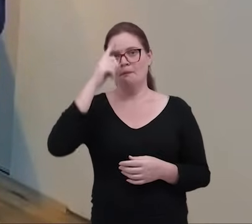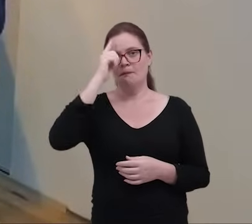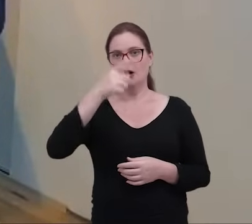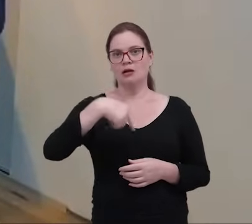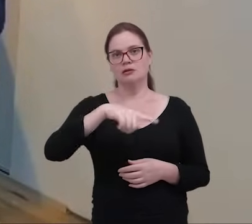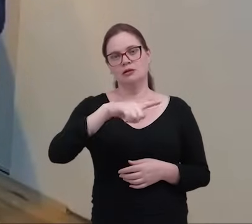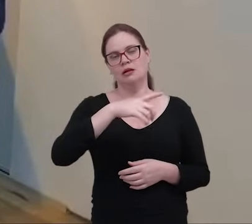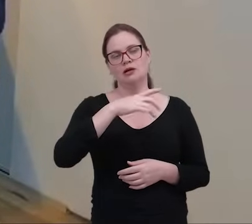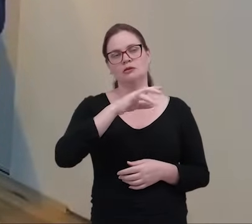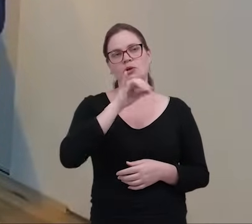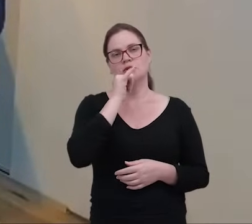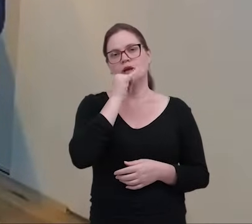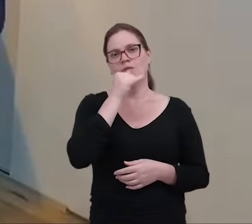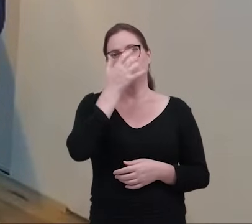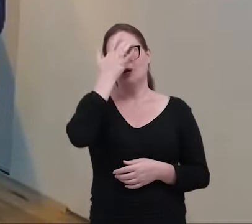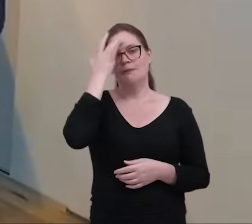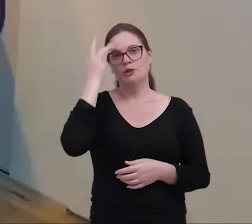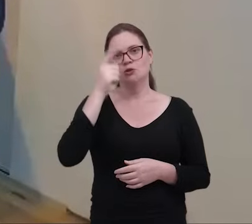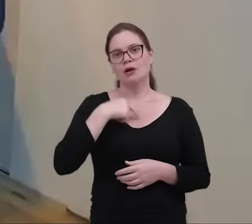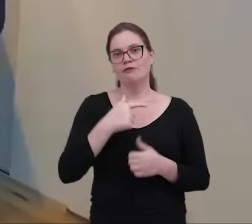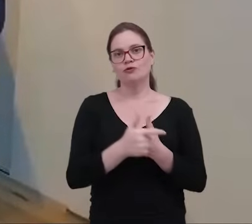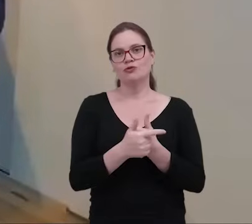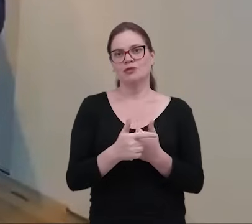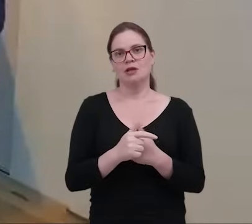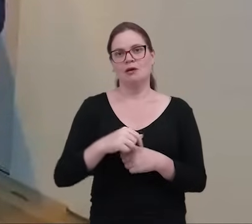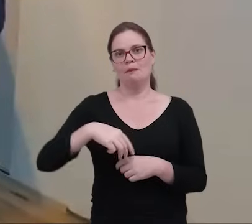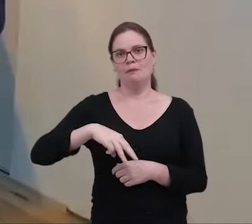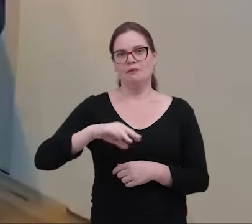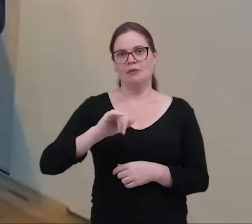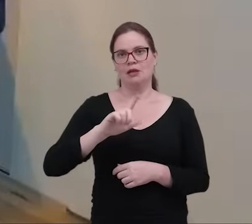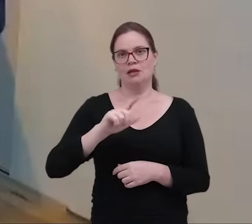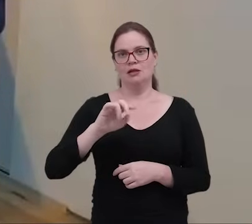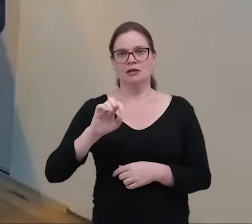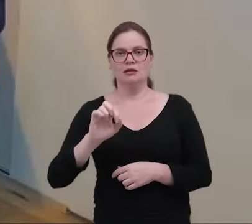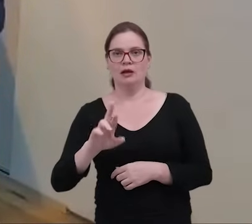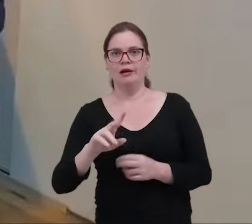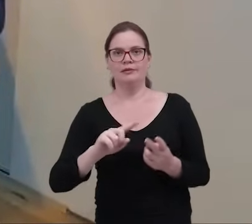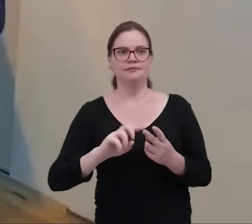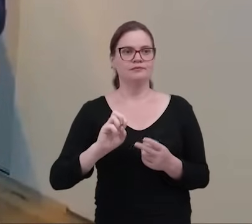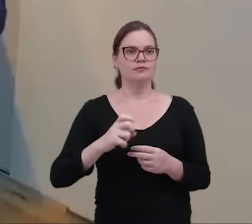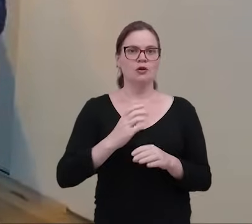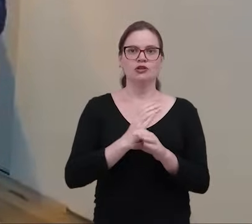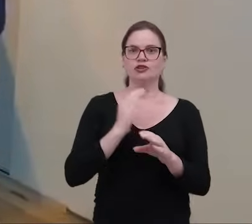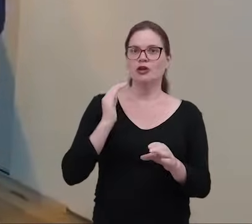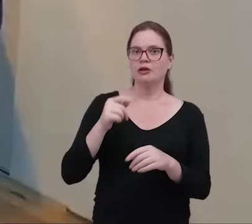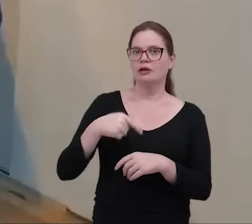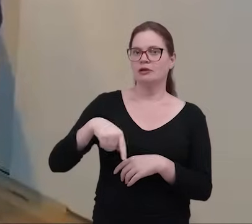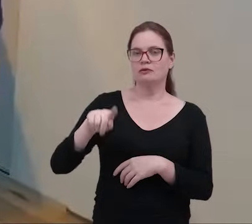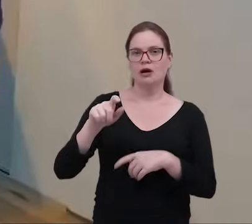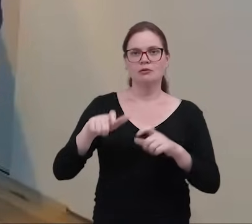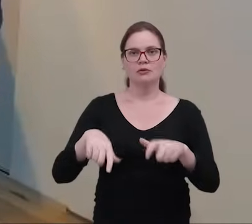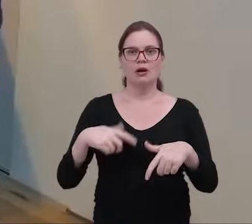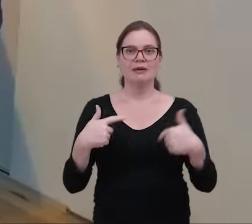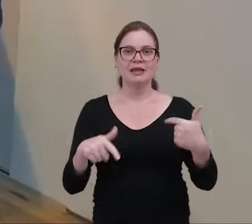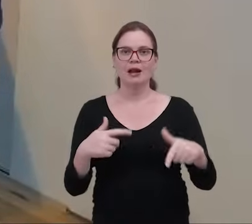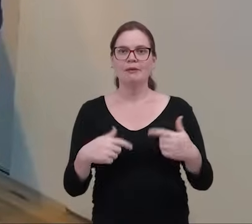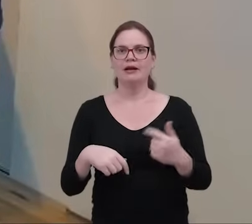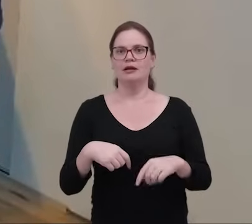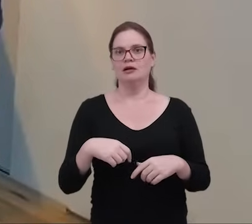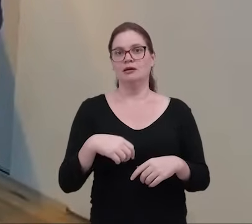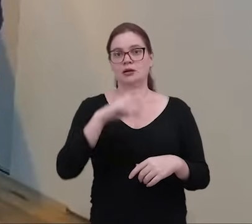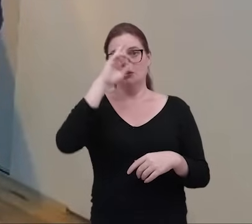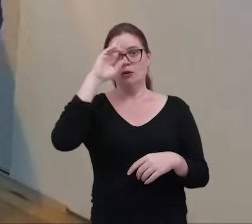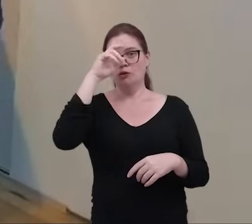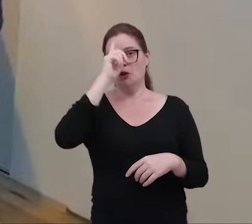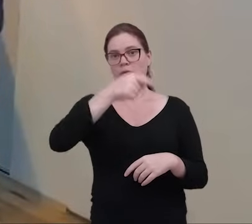um militar para ser adido militar em algum país, às vezes um engenheiro que vai para alguma empreiteira